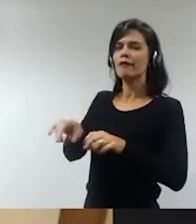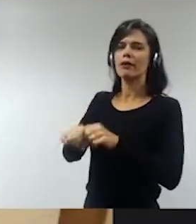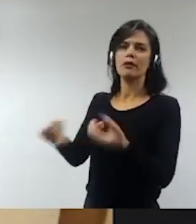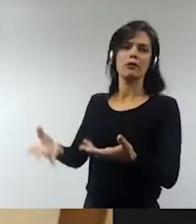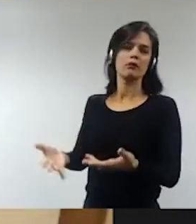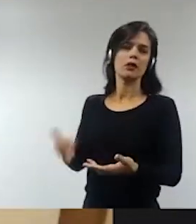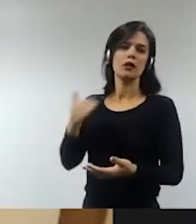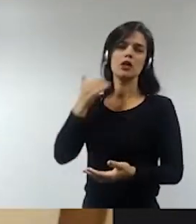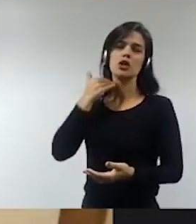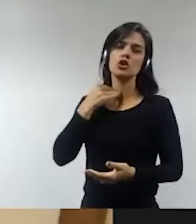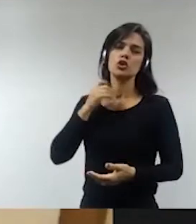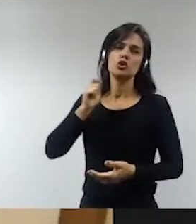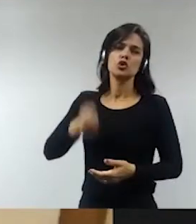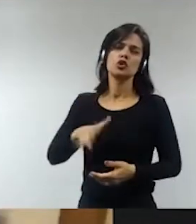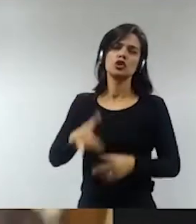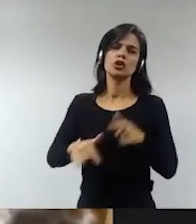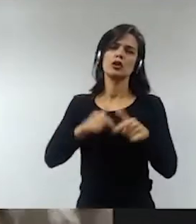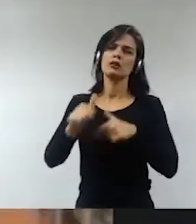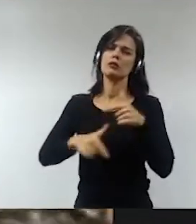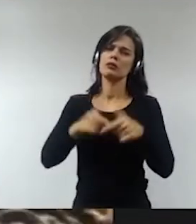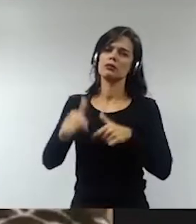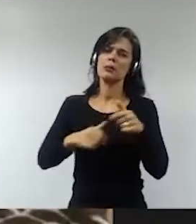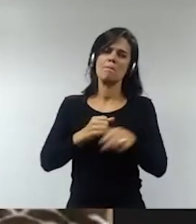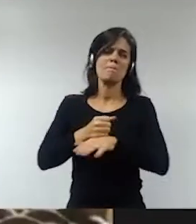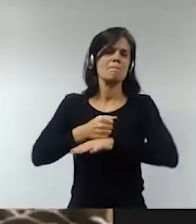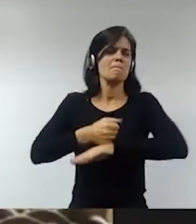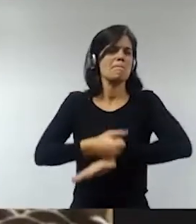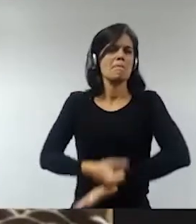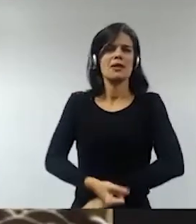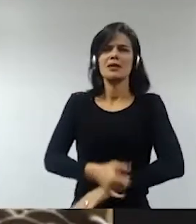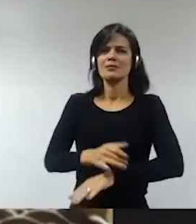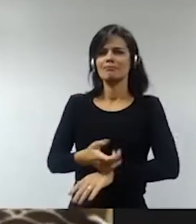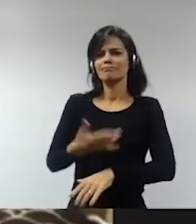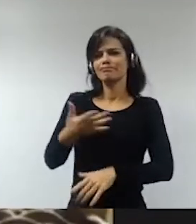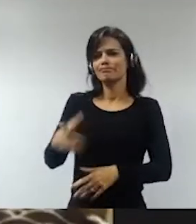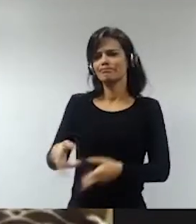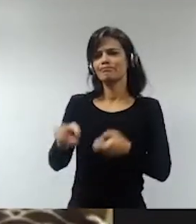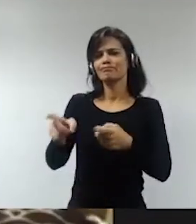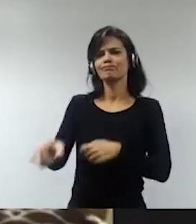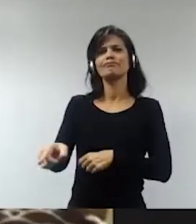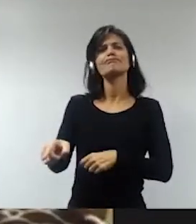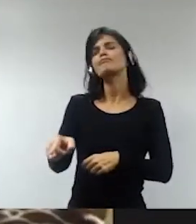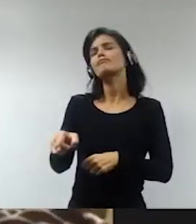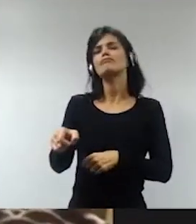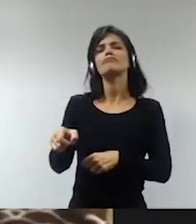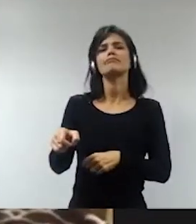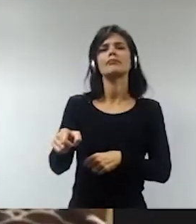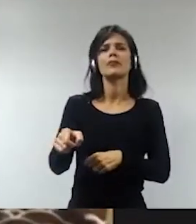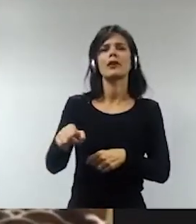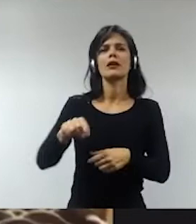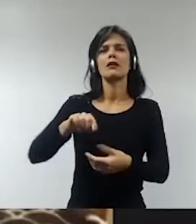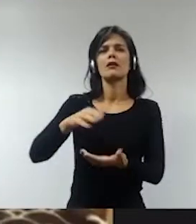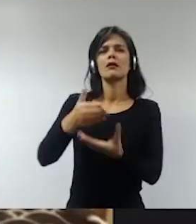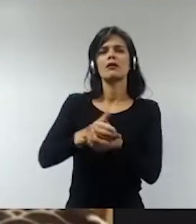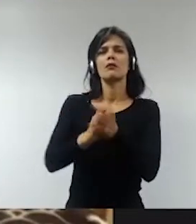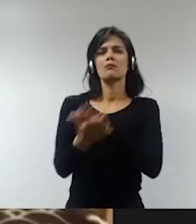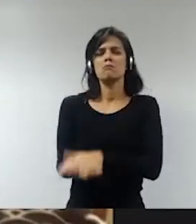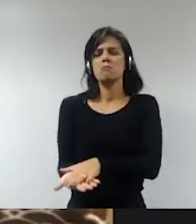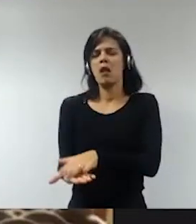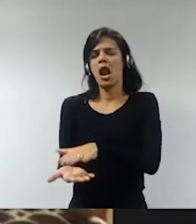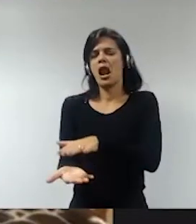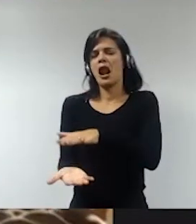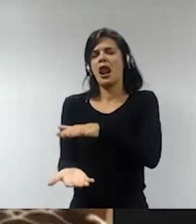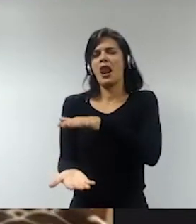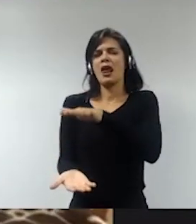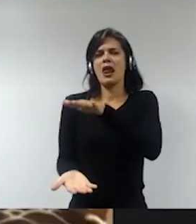já trabalham de uma forma escandalosa, se a gente for olhar, né, em termos de processos a que eles são submetidos e